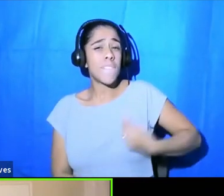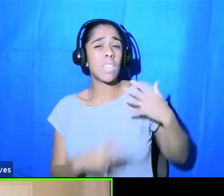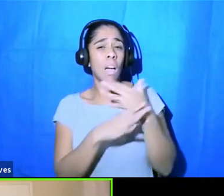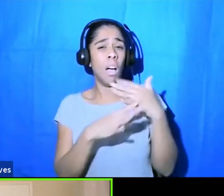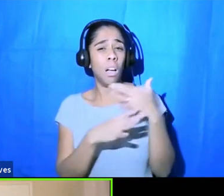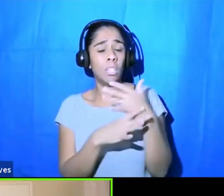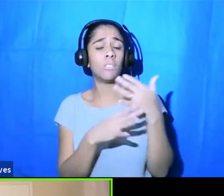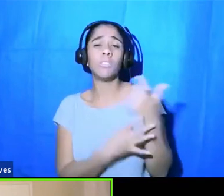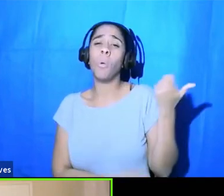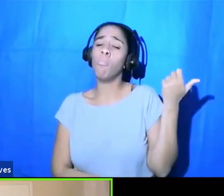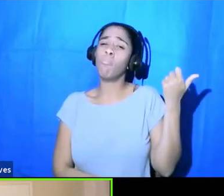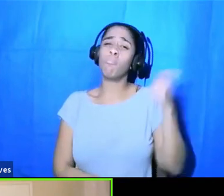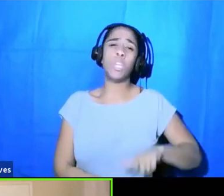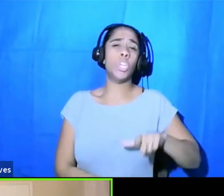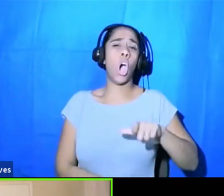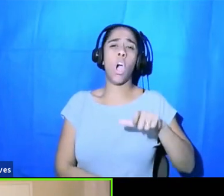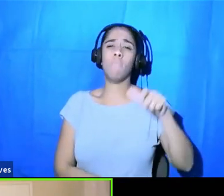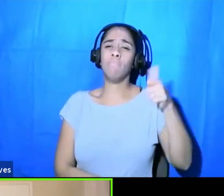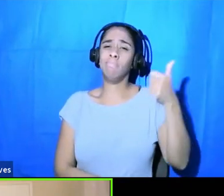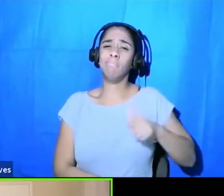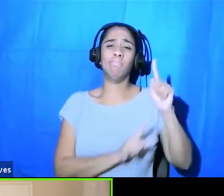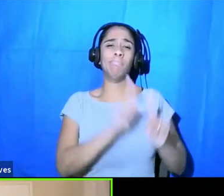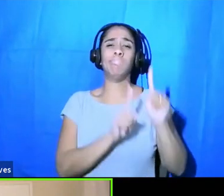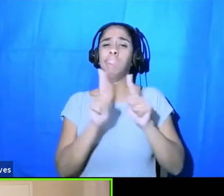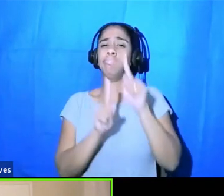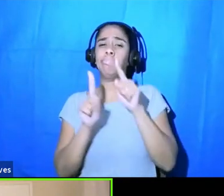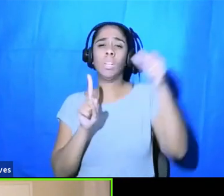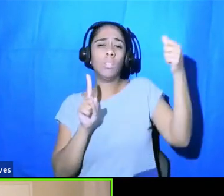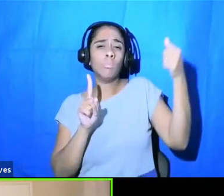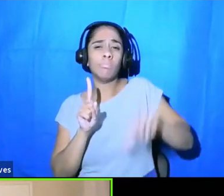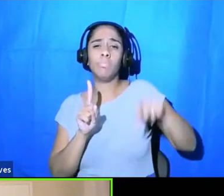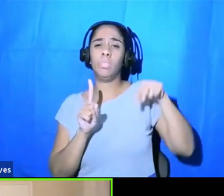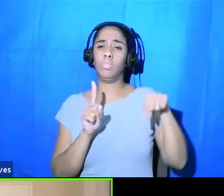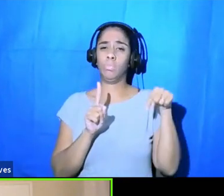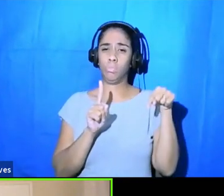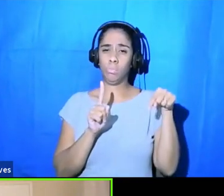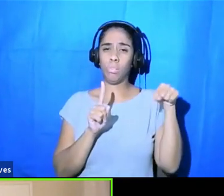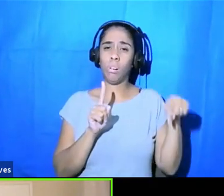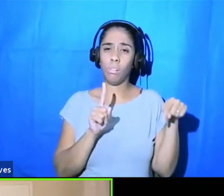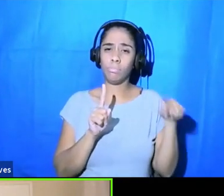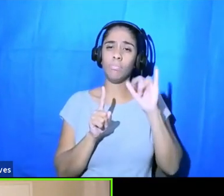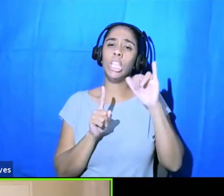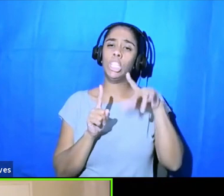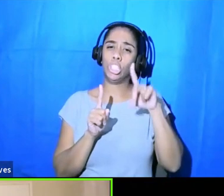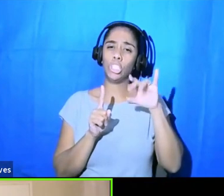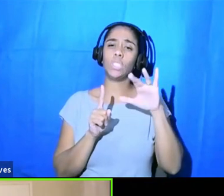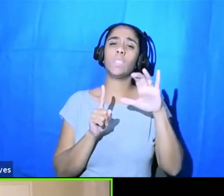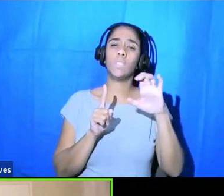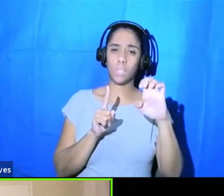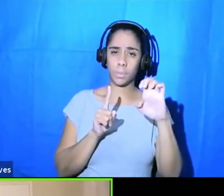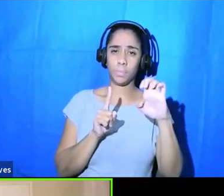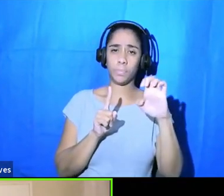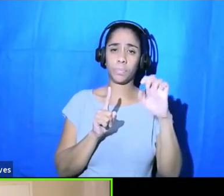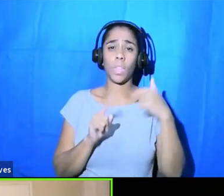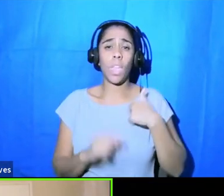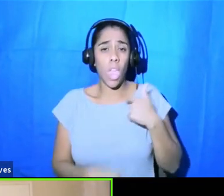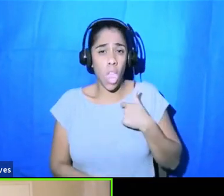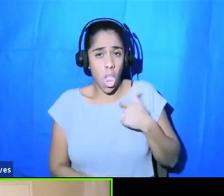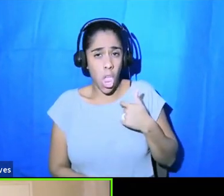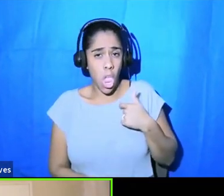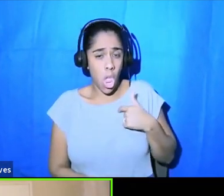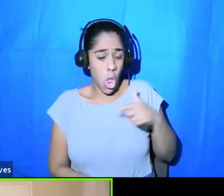constituintes do distrito, e fui electa em uma lista independente, porque